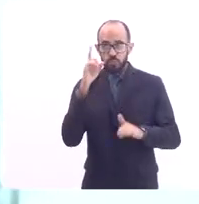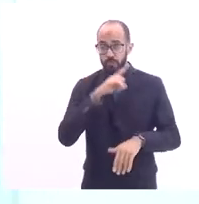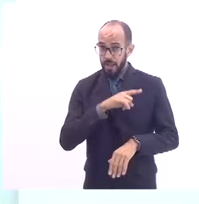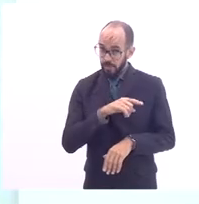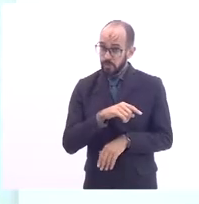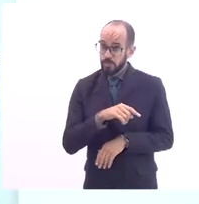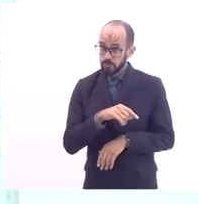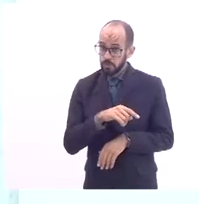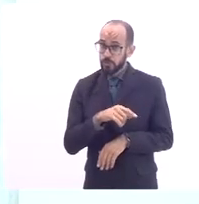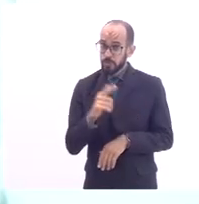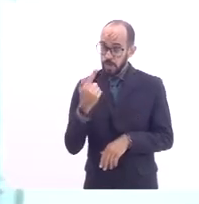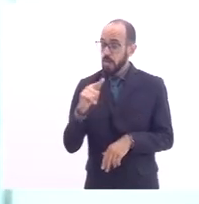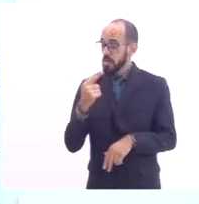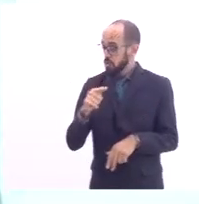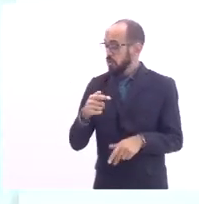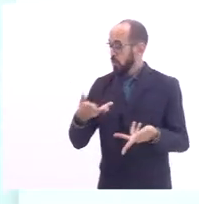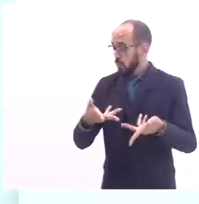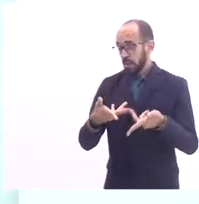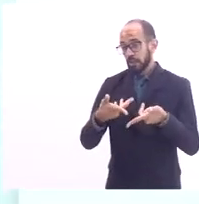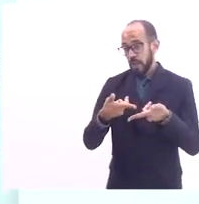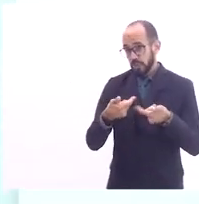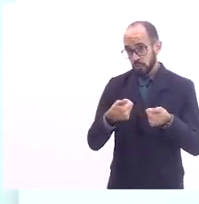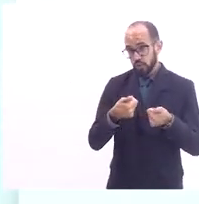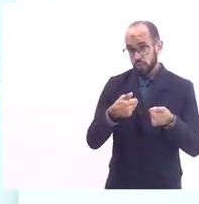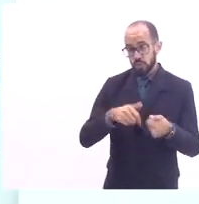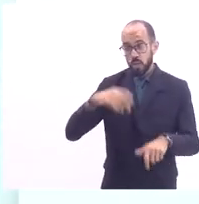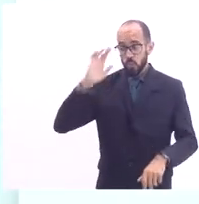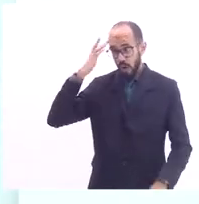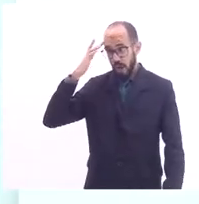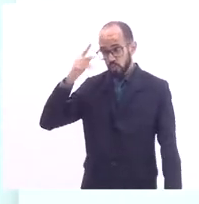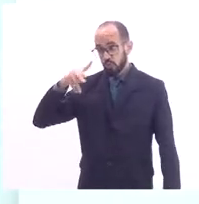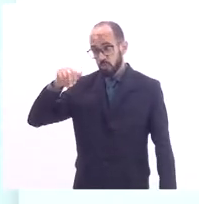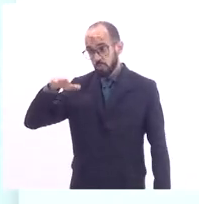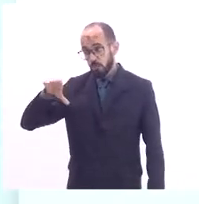de vista de garantir a qualidade. Acho, Paulo, que a discussão